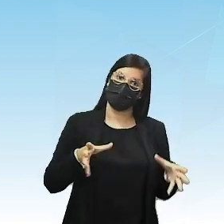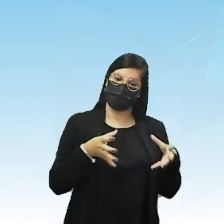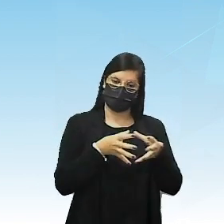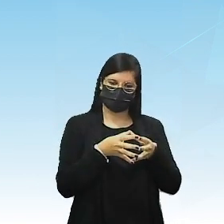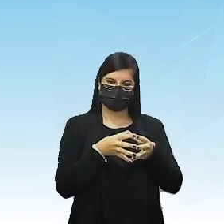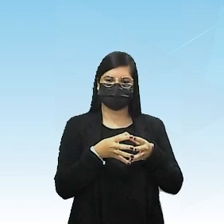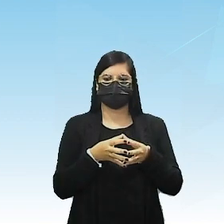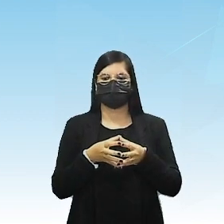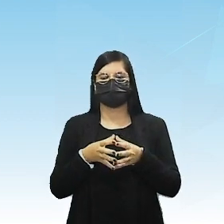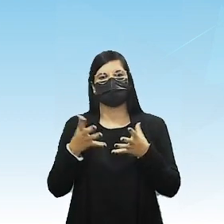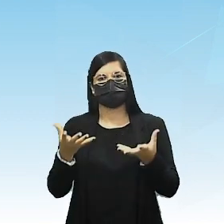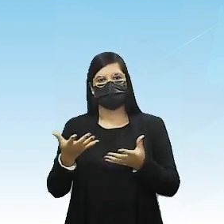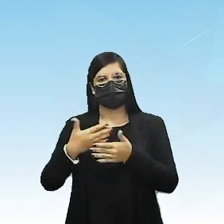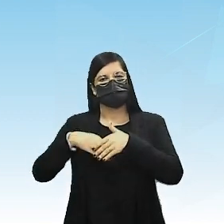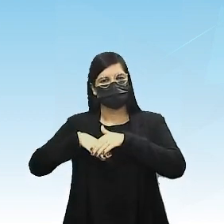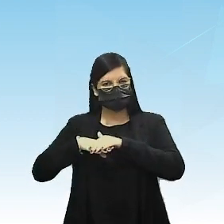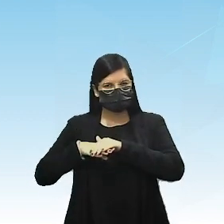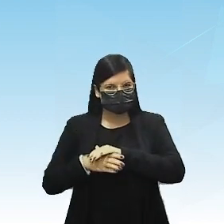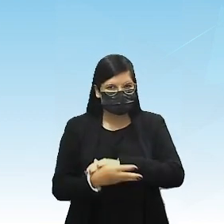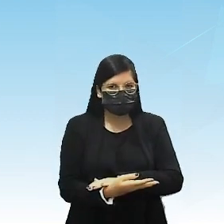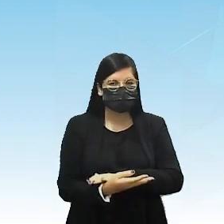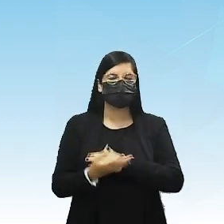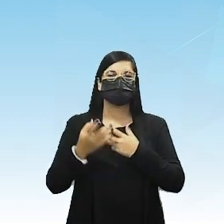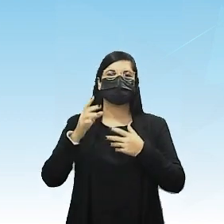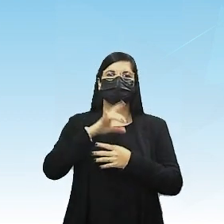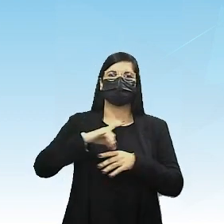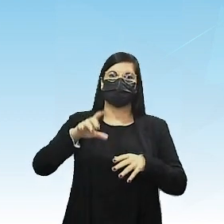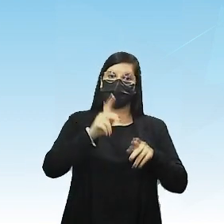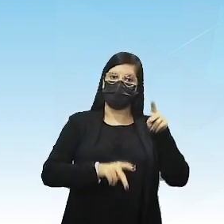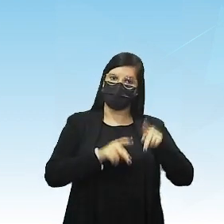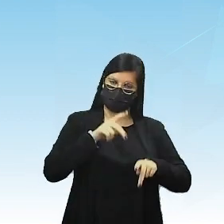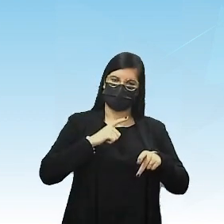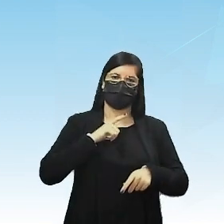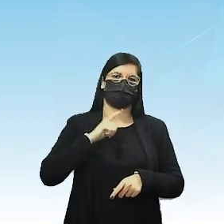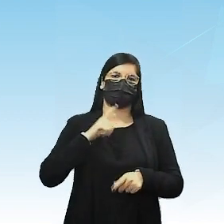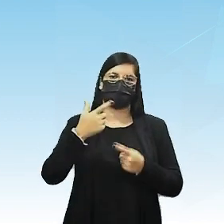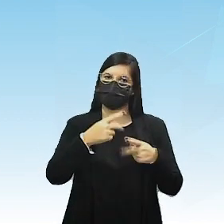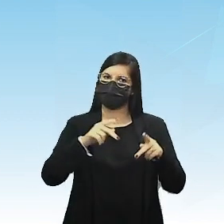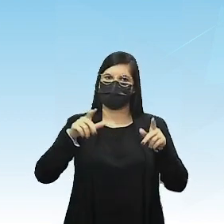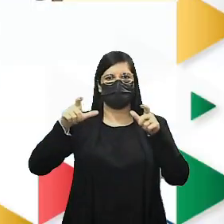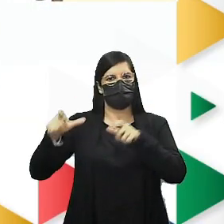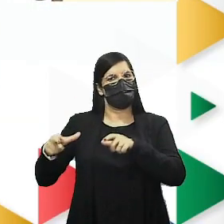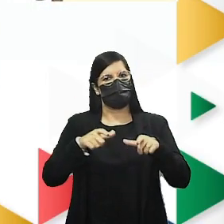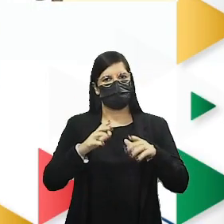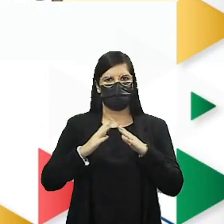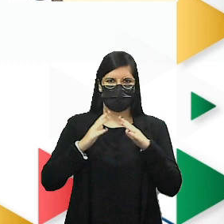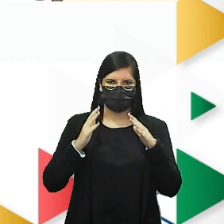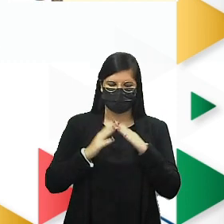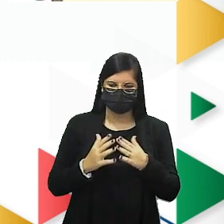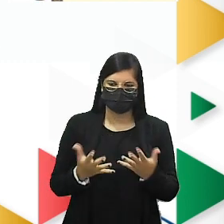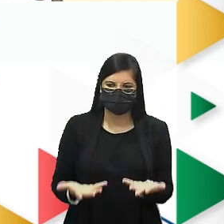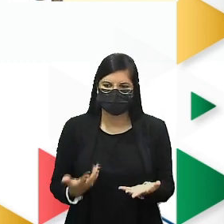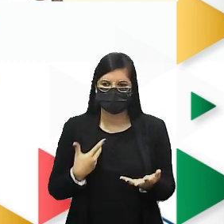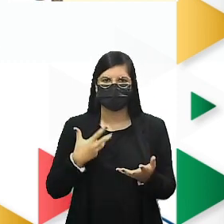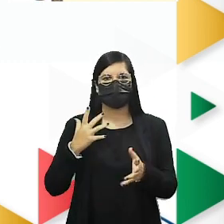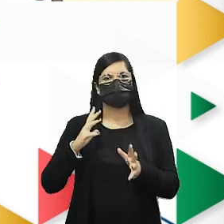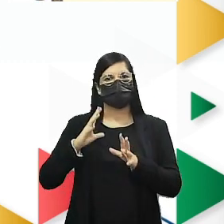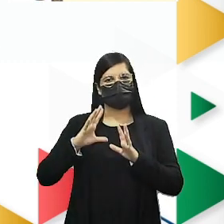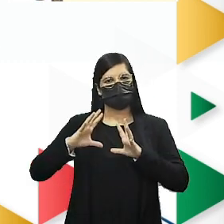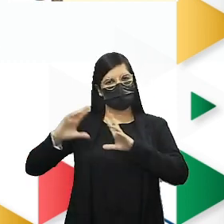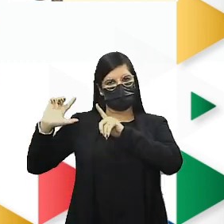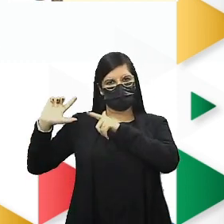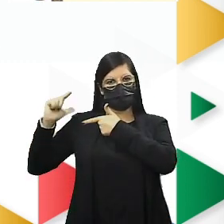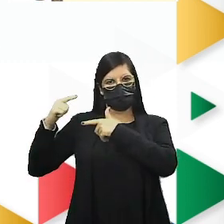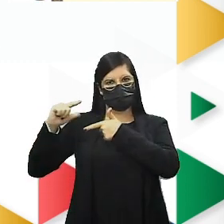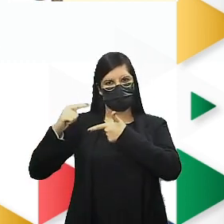coletivamente. Então, são costumes que um determinado povo tem, né, na sua região, né? Então, vai se passando esses costumes de